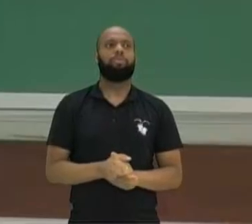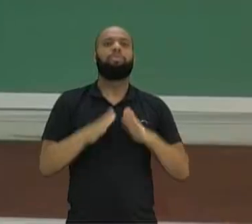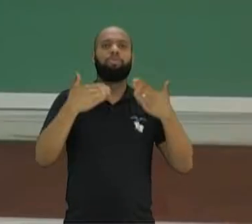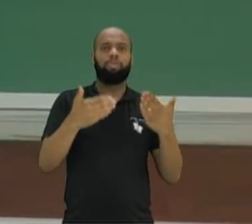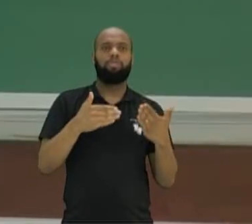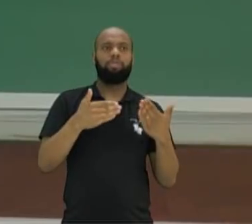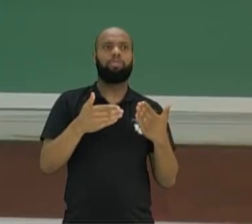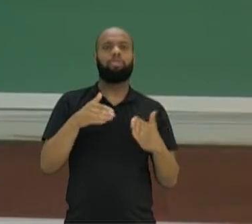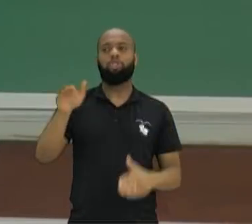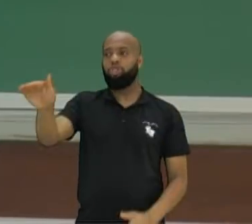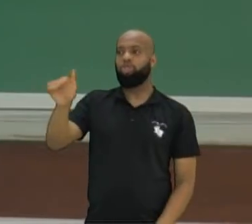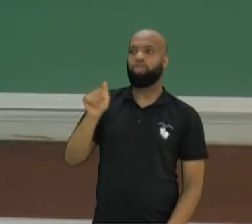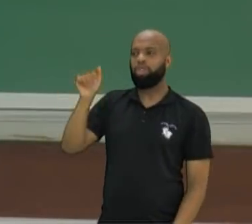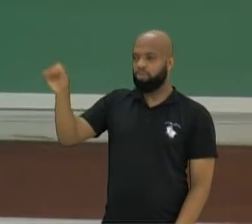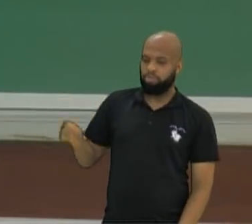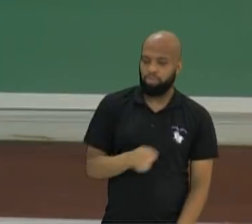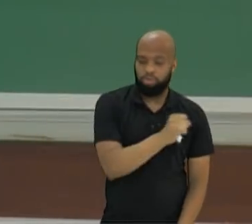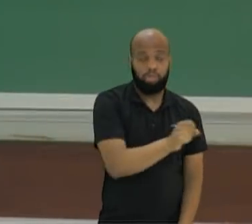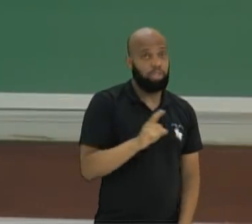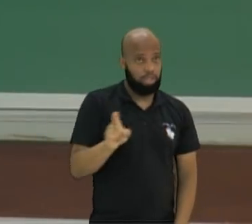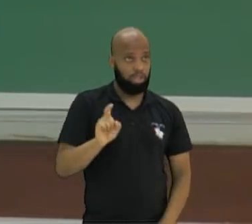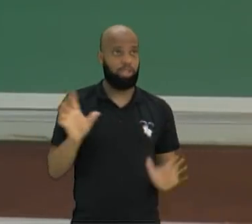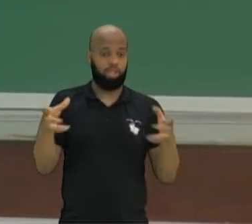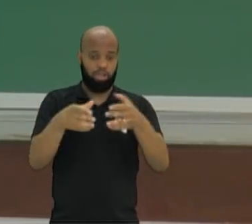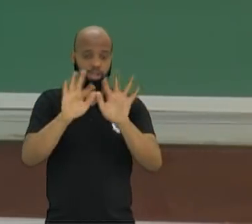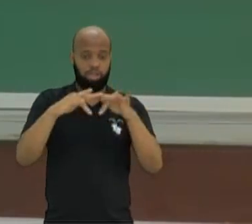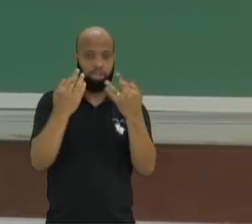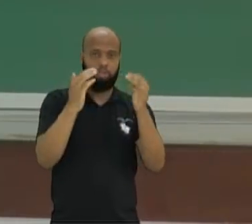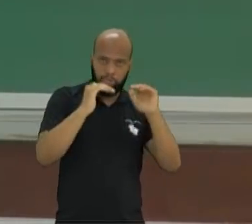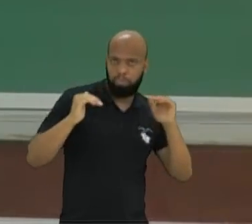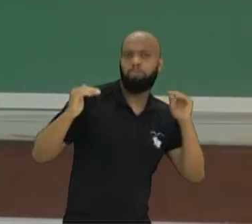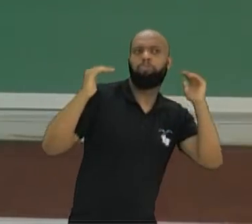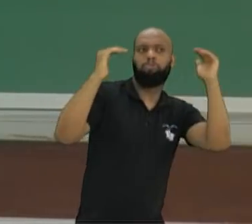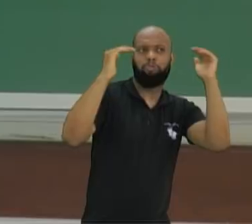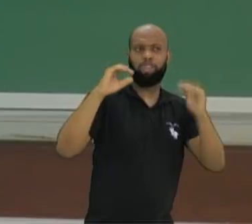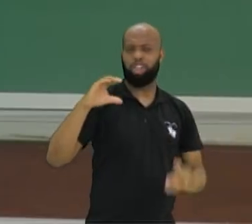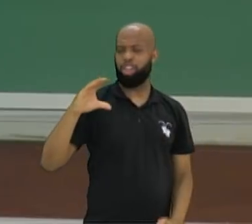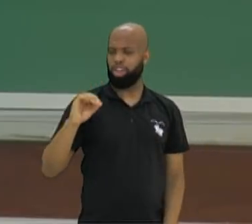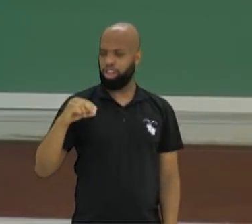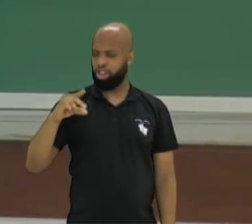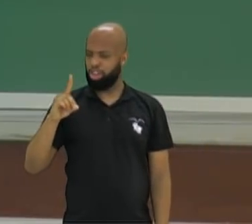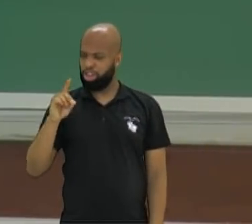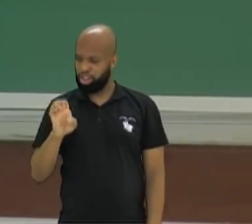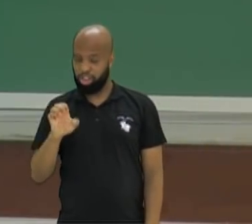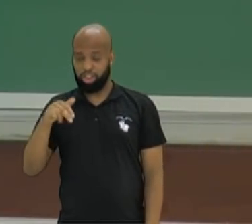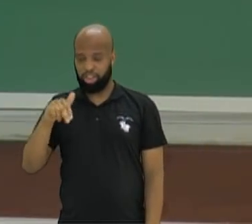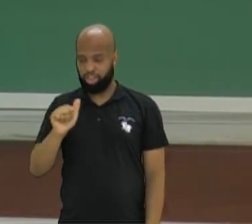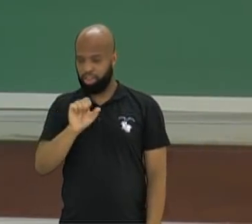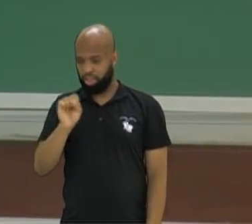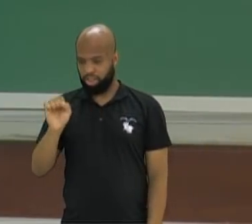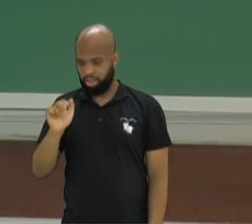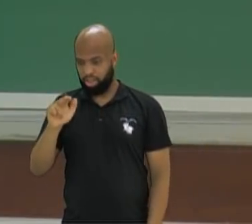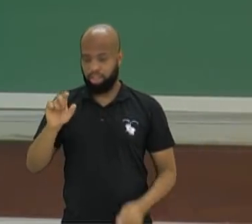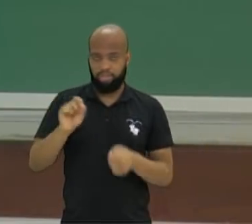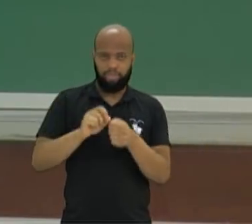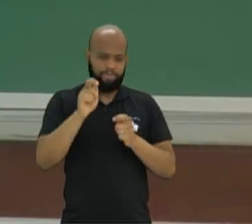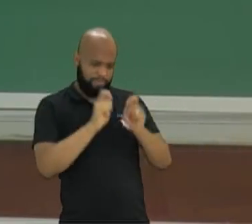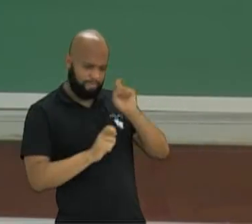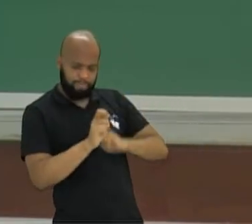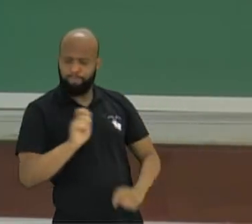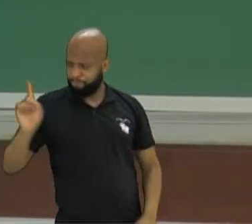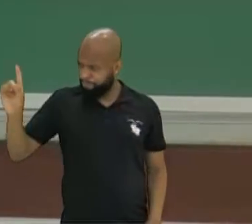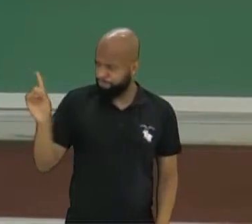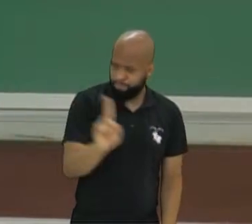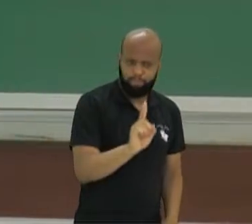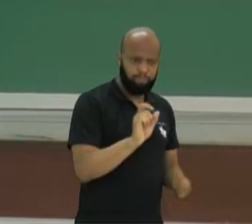chamam ele é um nobre, inclusive, né? Ele é conde Maurício de Nassau, para fazer uma administração. Você, olha, vá lá, Maurício,